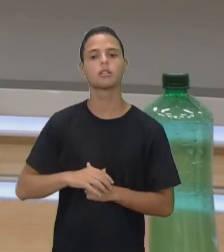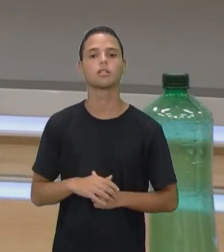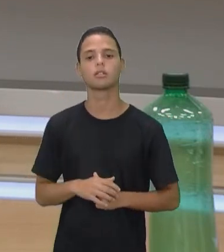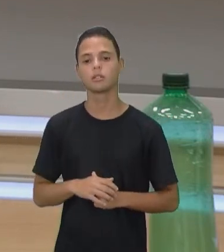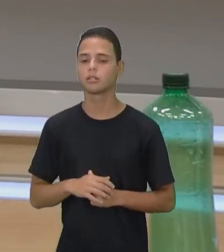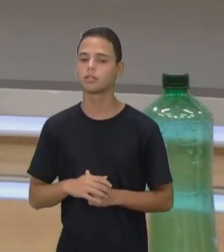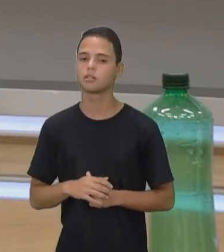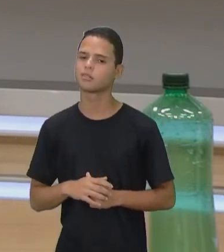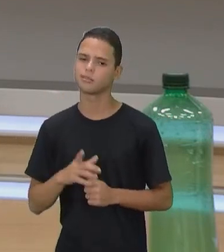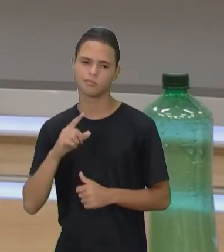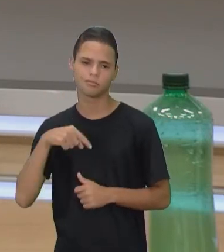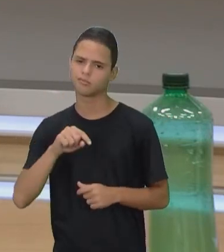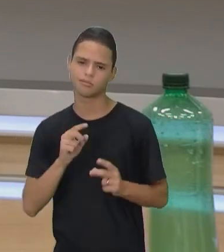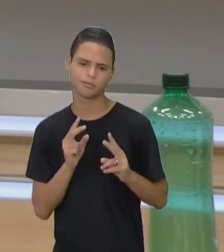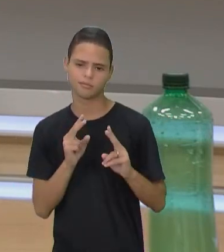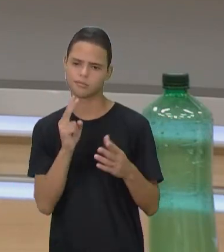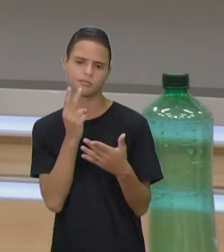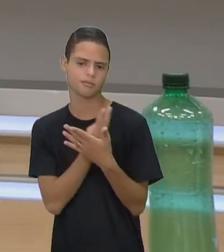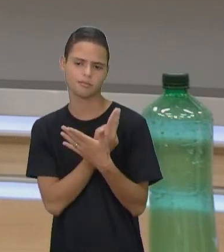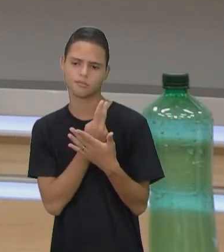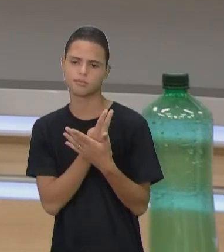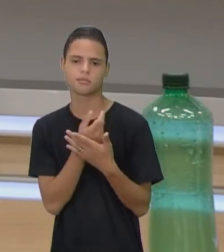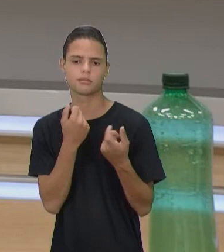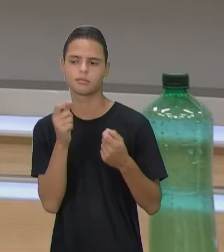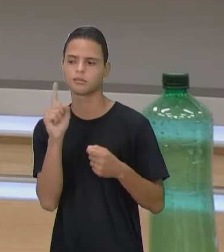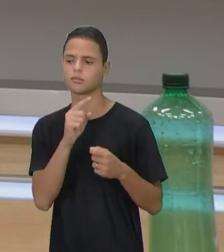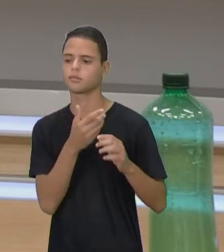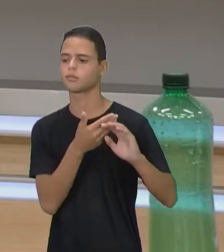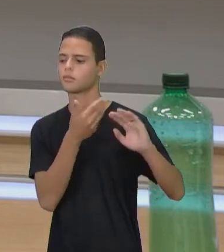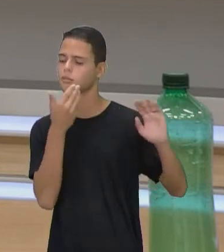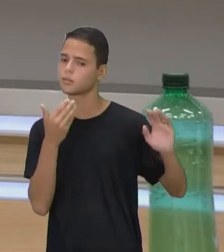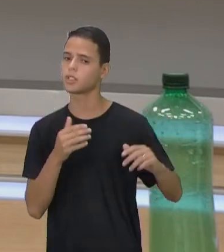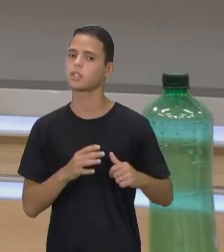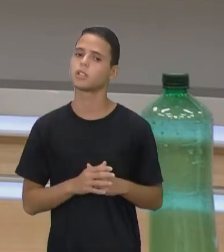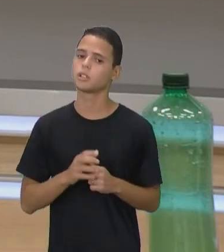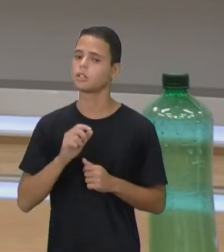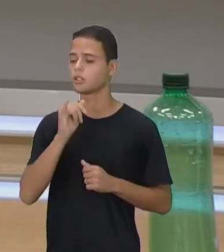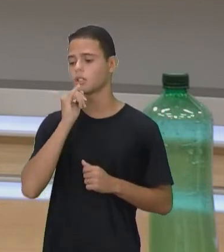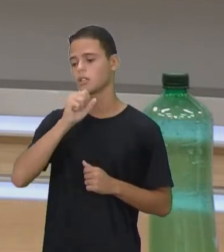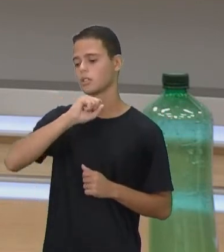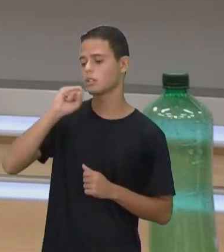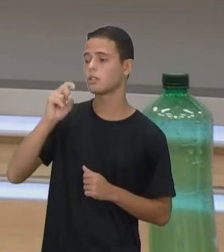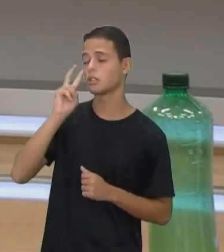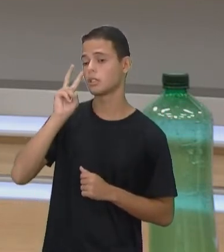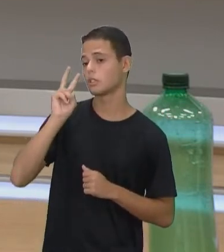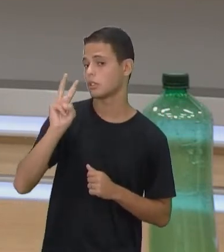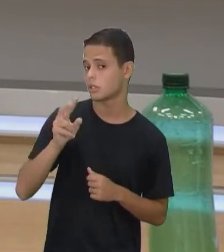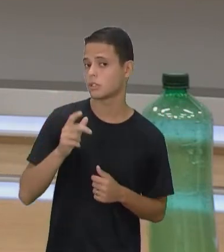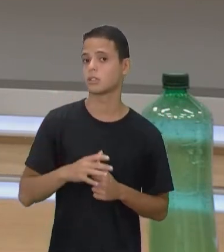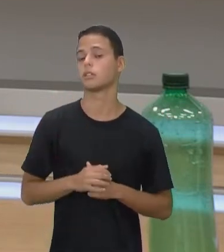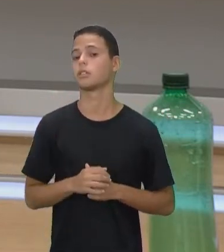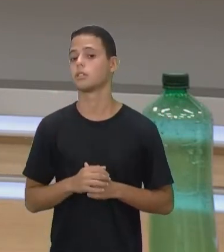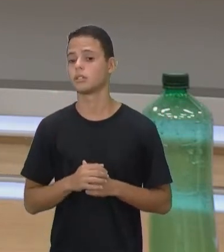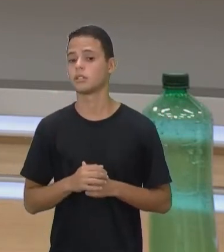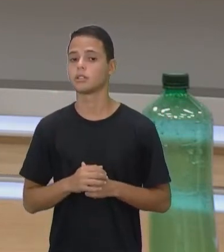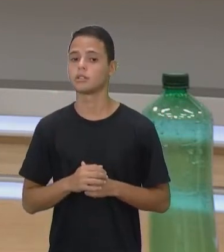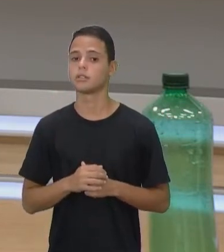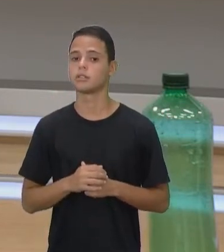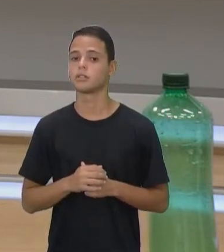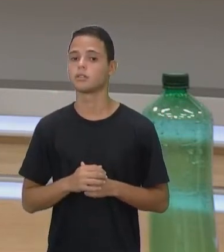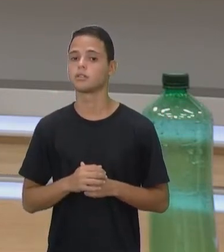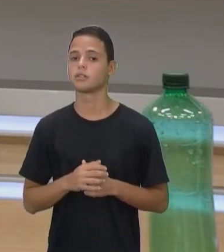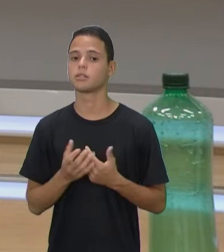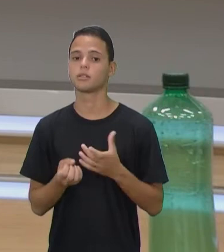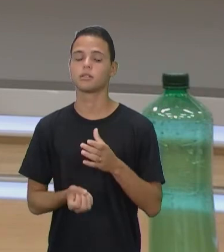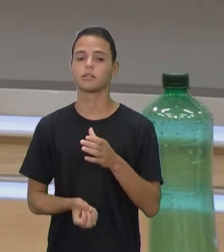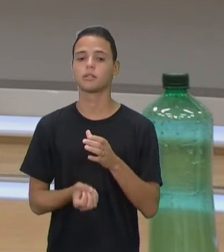não tem para que a gente persistir no erro. E se você vê agora, por exemplo, uma notícia, algo, a criação,